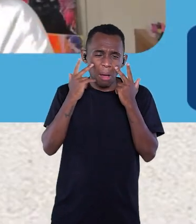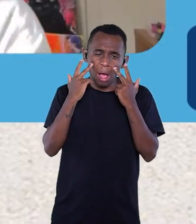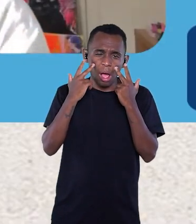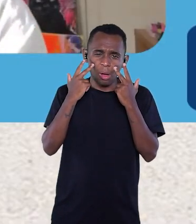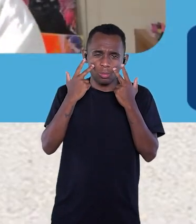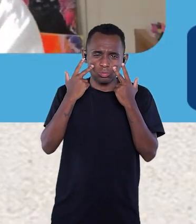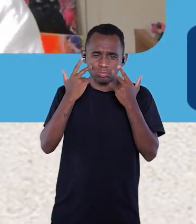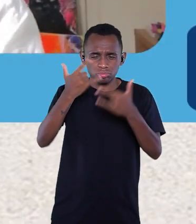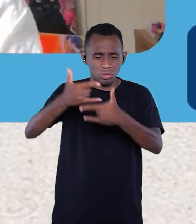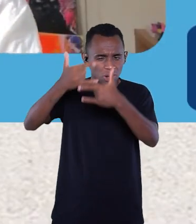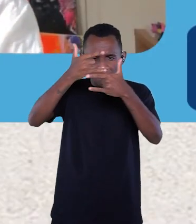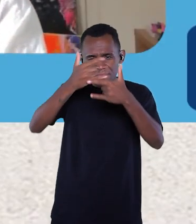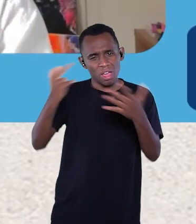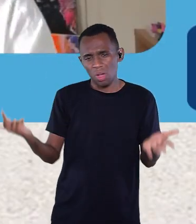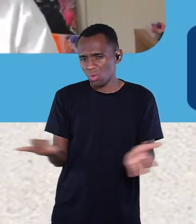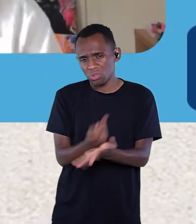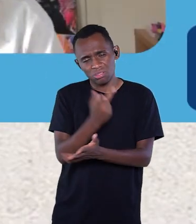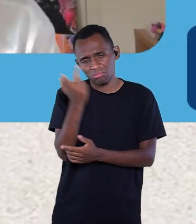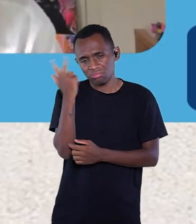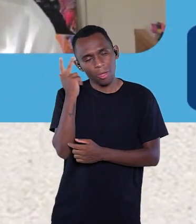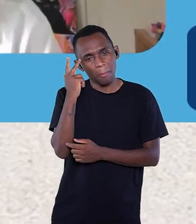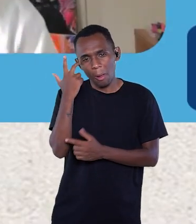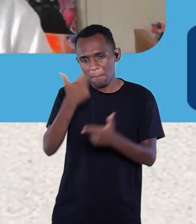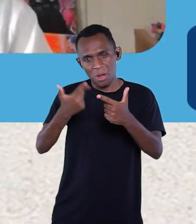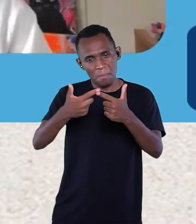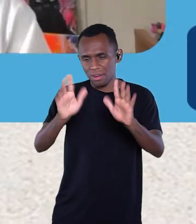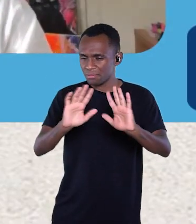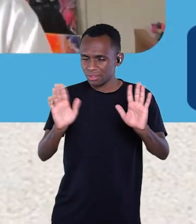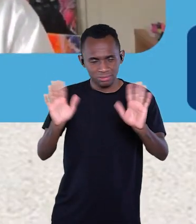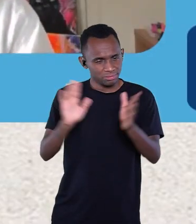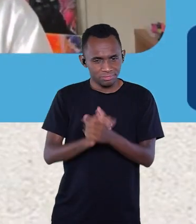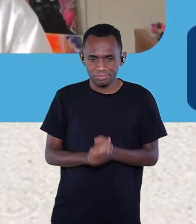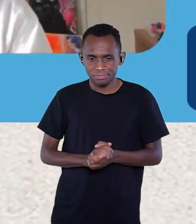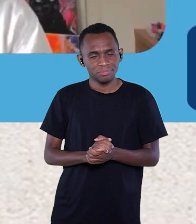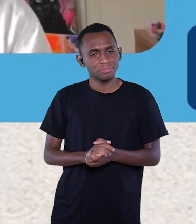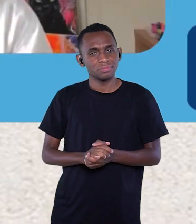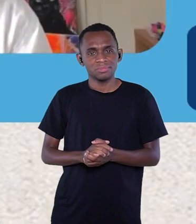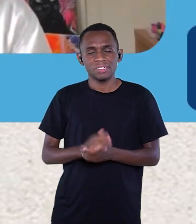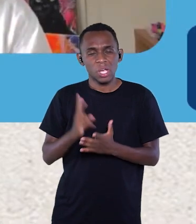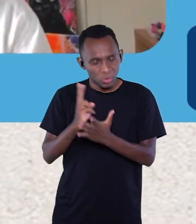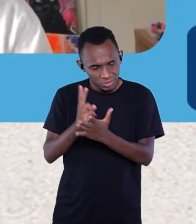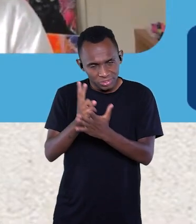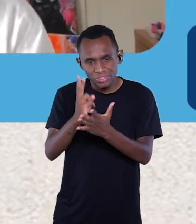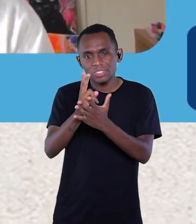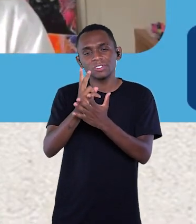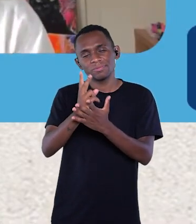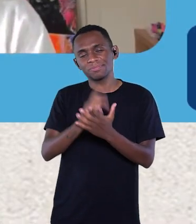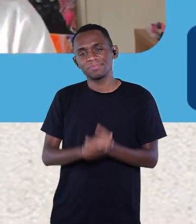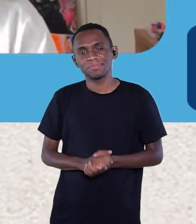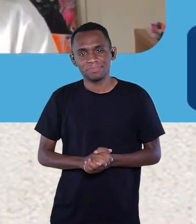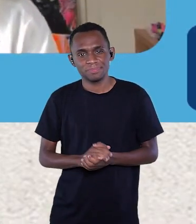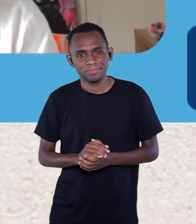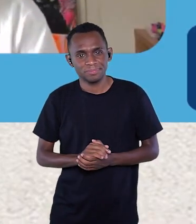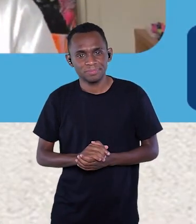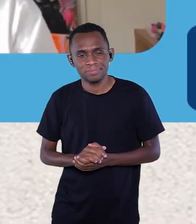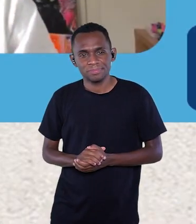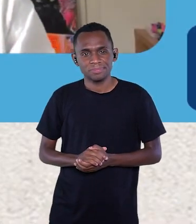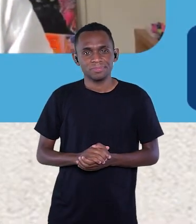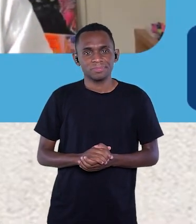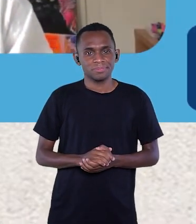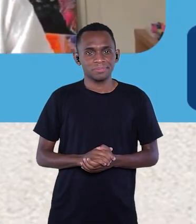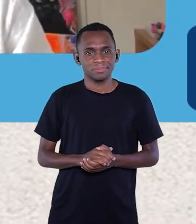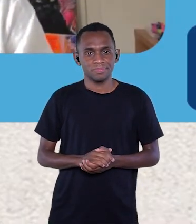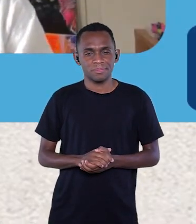a gravação online, acontece, né, gente? Então, quem a Leiner está ali, a gente segue.